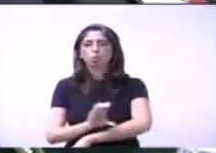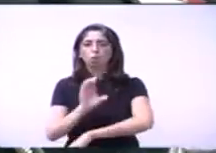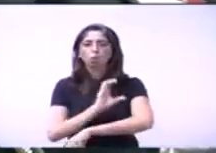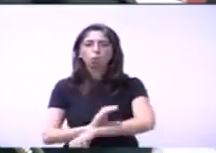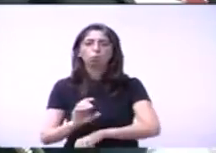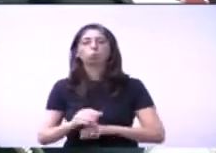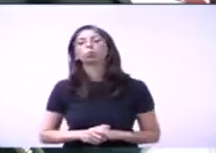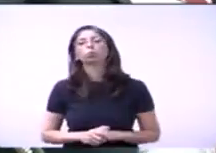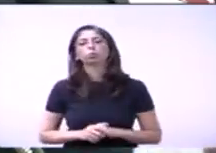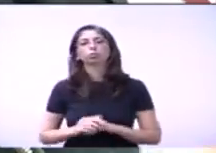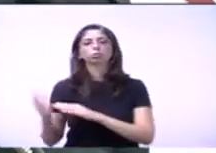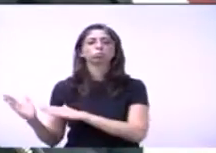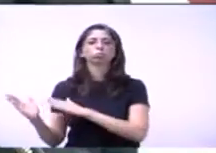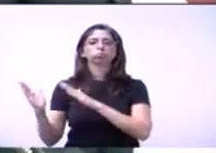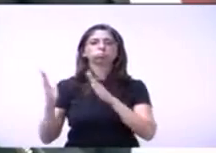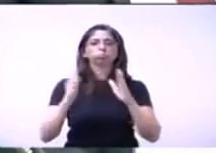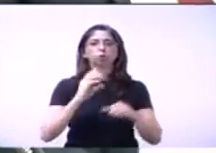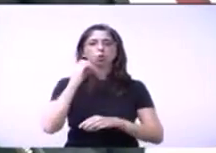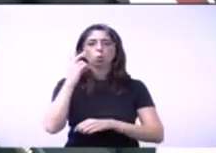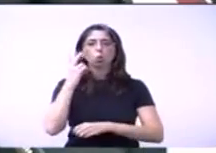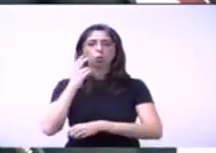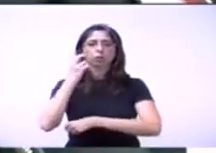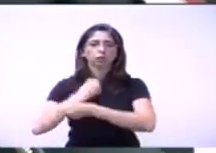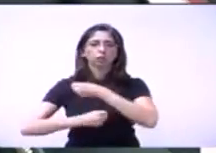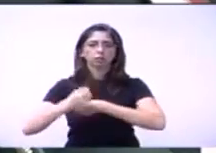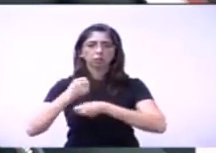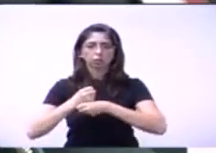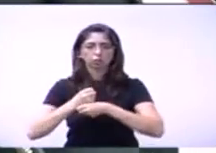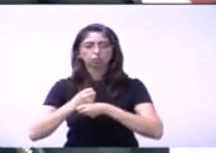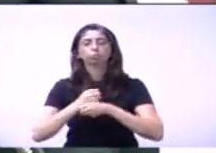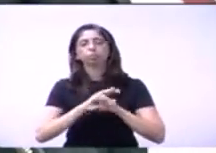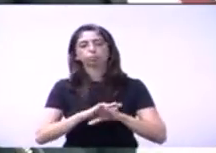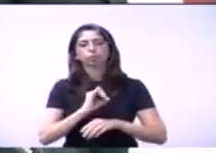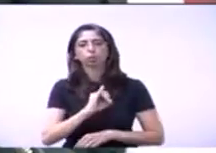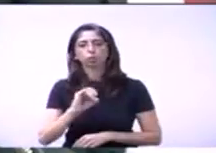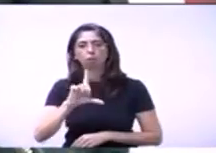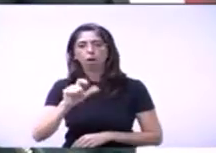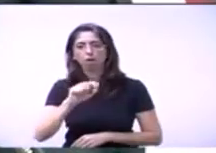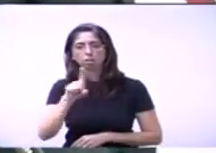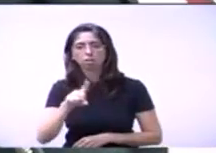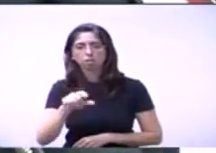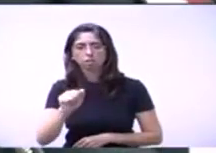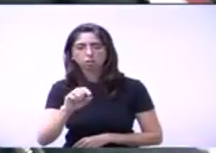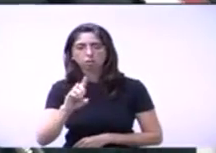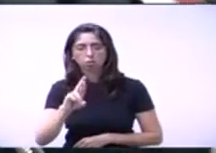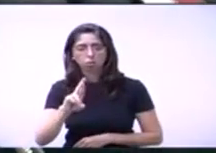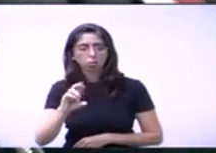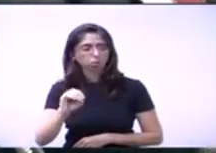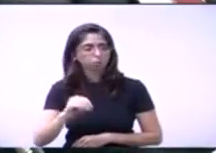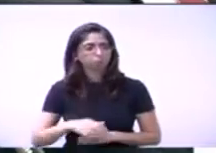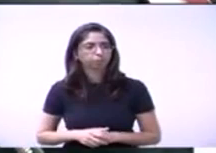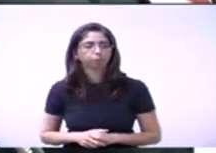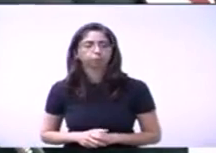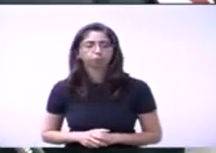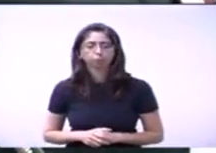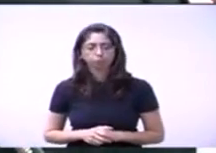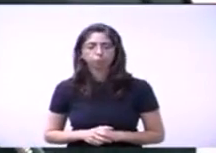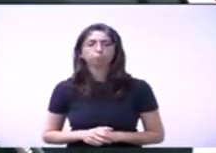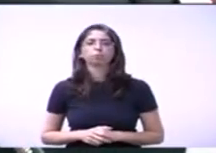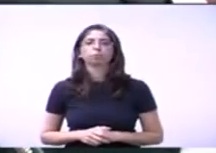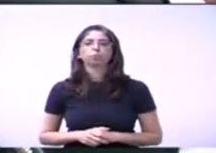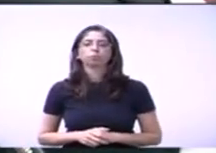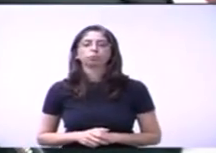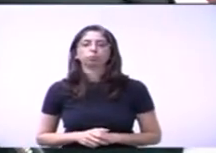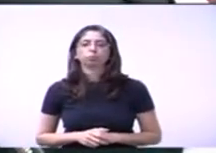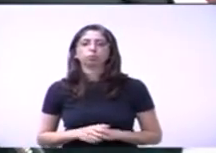por um período de 2 anos e pelo Instituto Lázaro Ferreira Filho, a qual